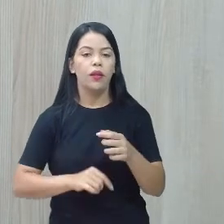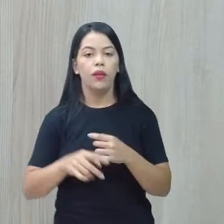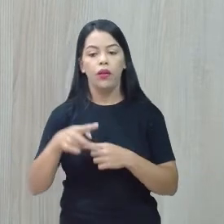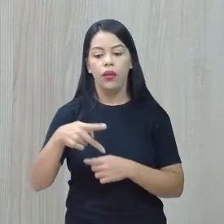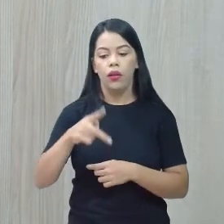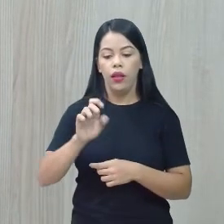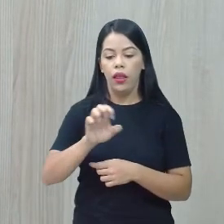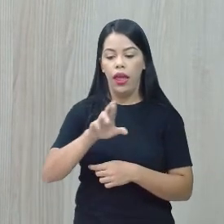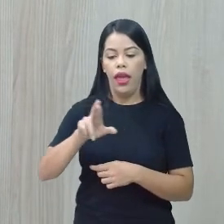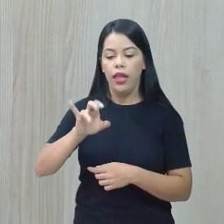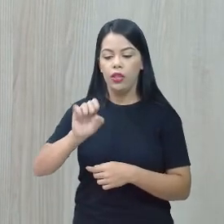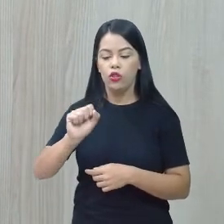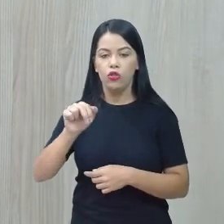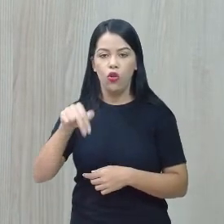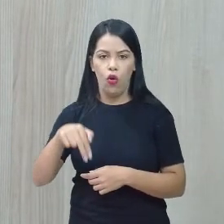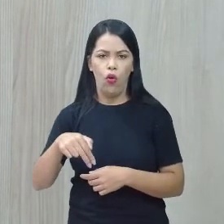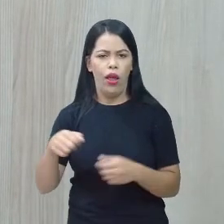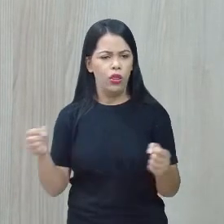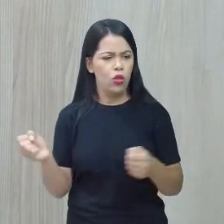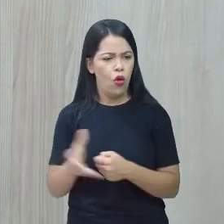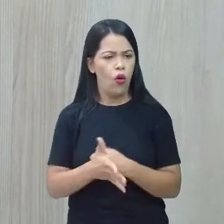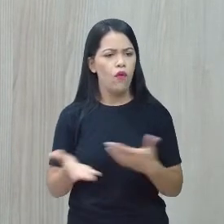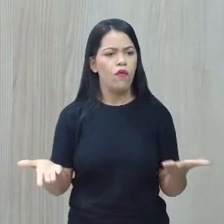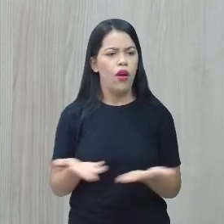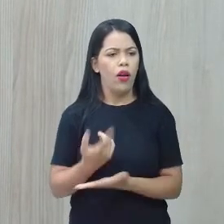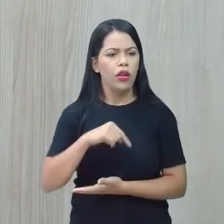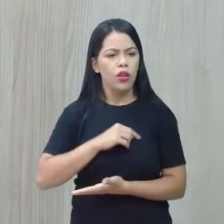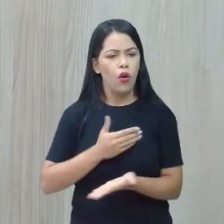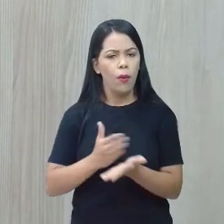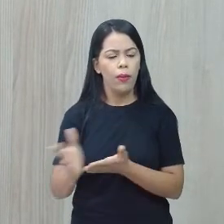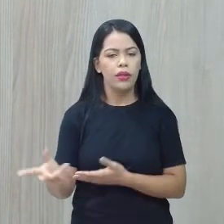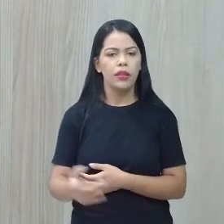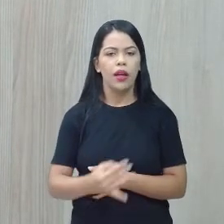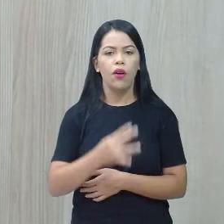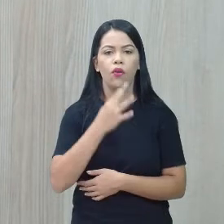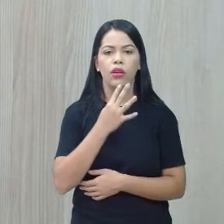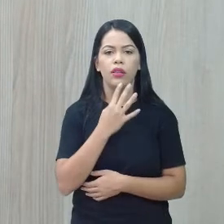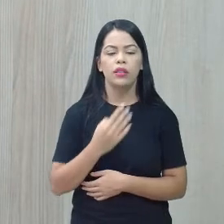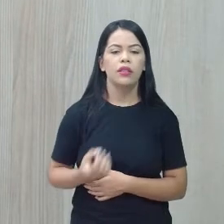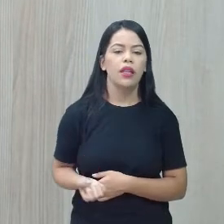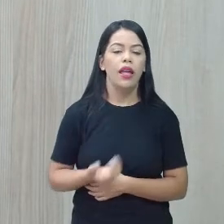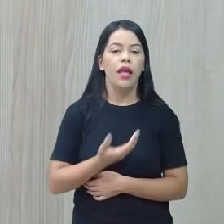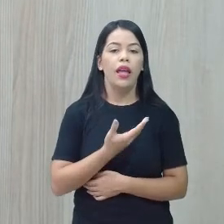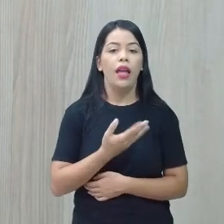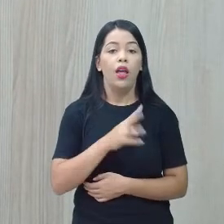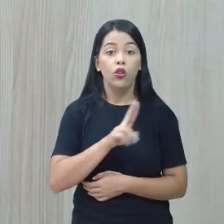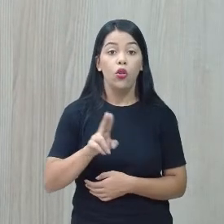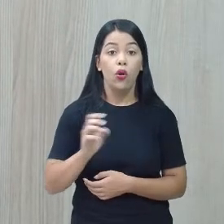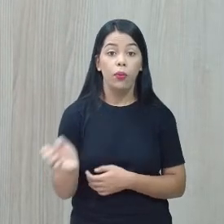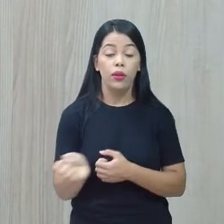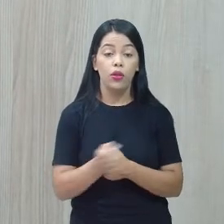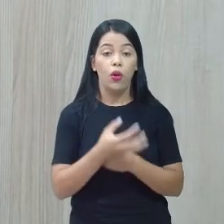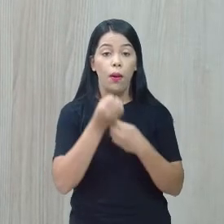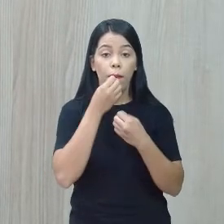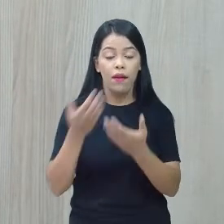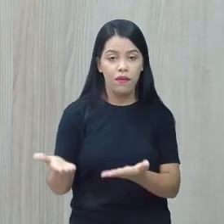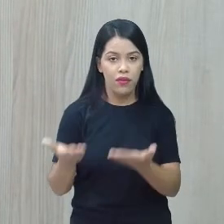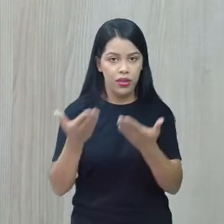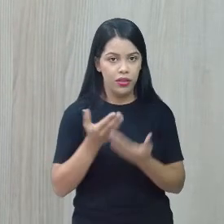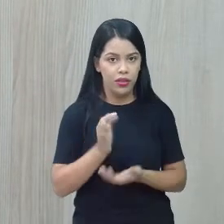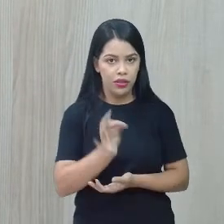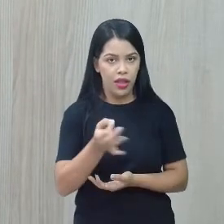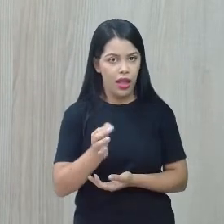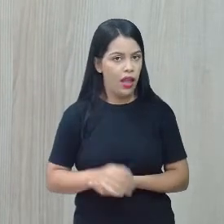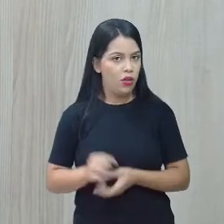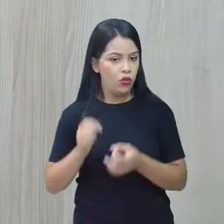Keirson é novato, né? A gente começa a conhecer os nomezinhos novos também, É né? verdade. Keirson, seja muito bem-vindo, viu, Keirson?